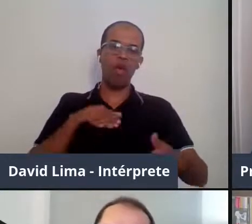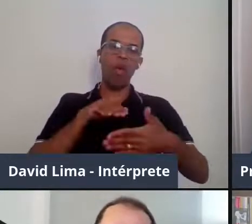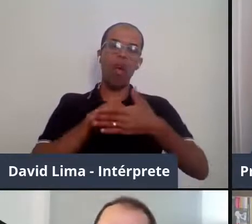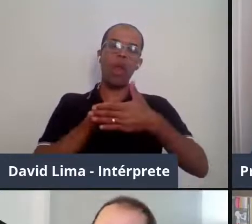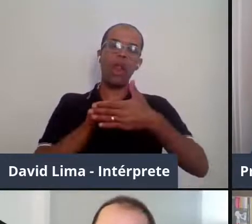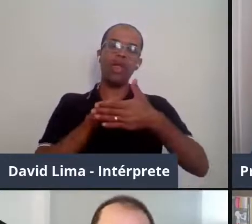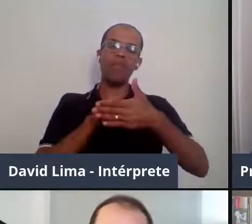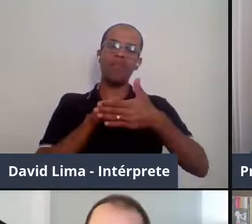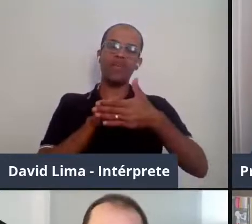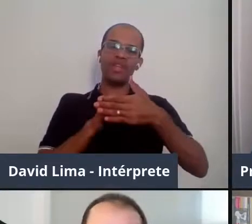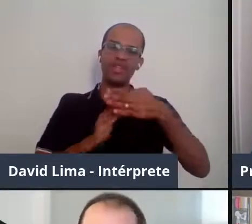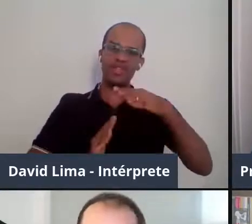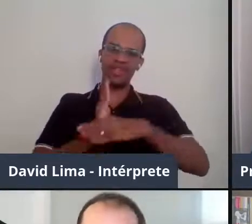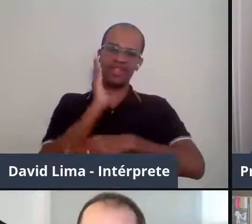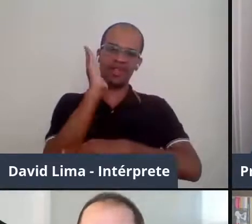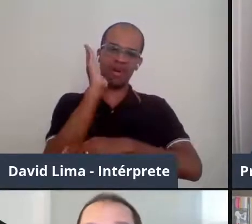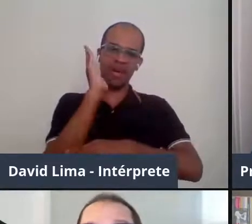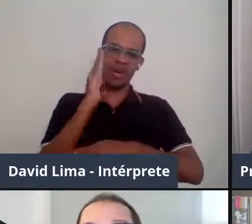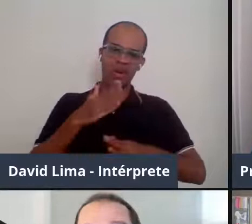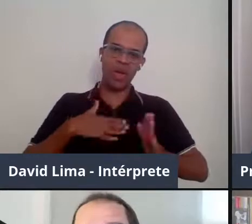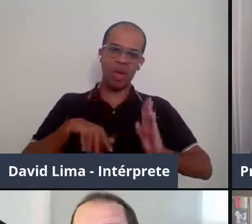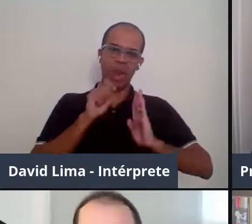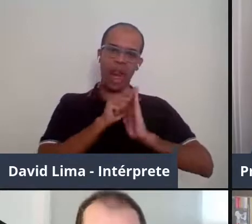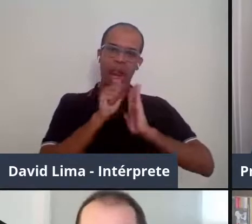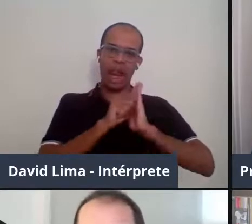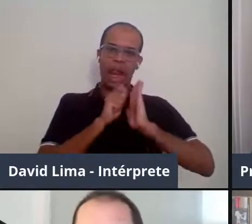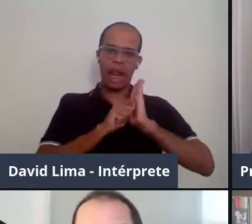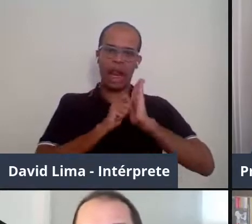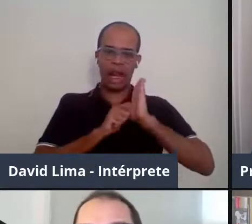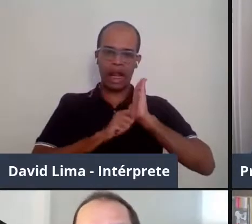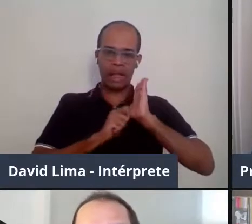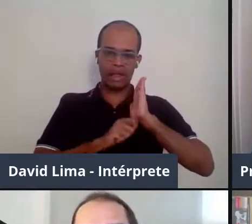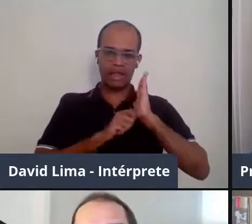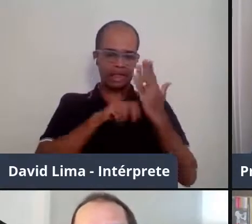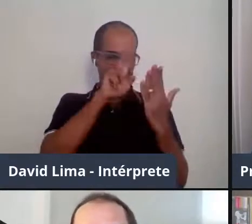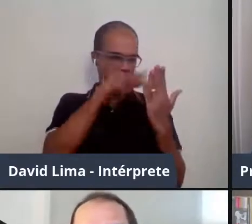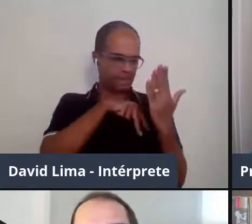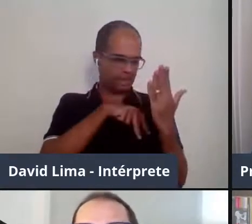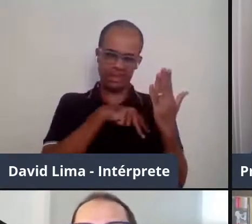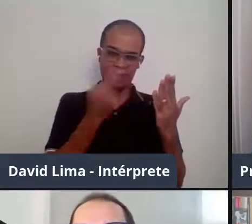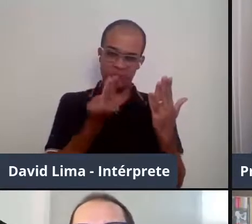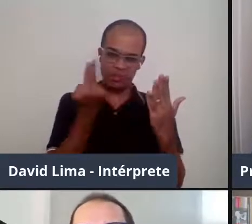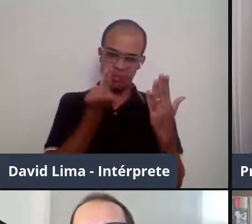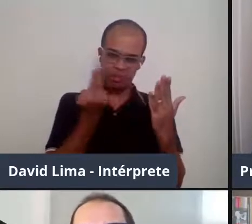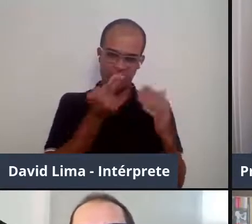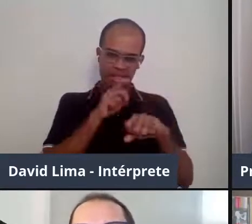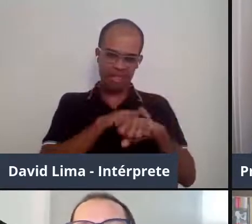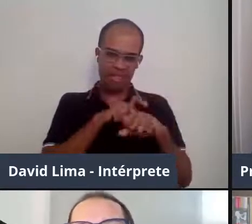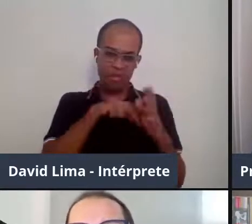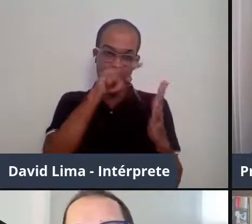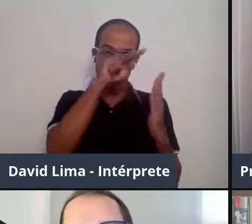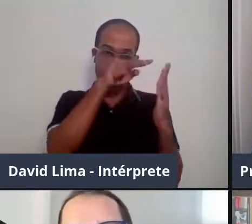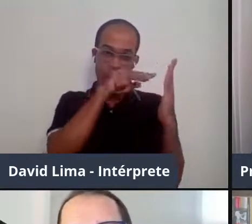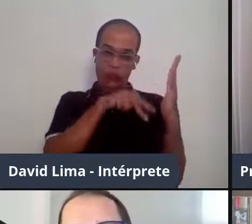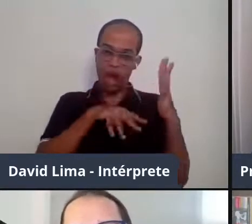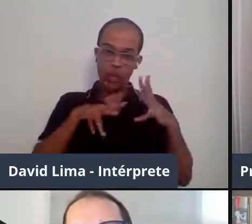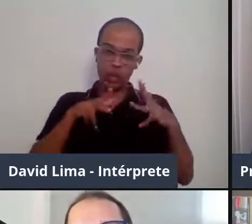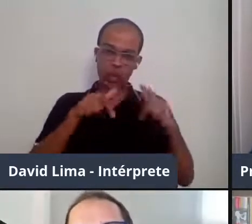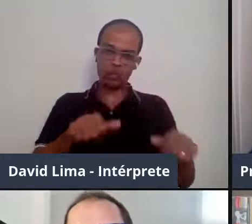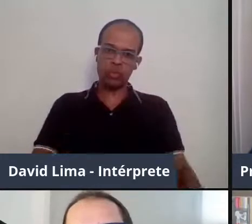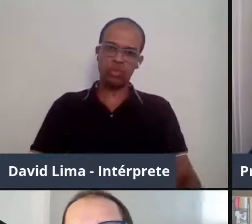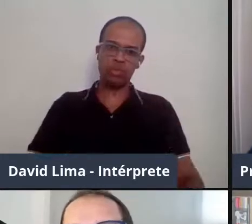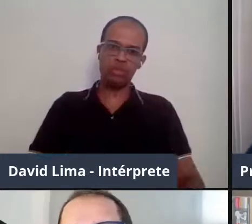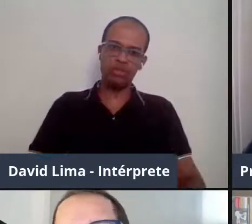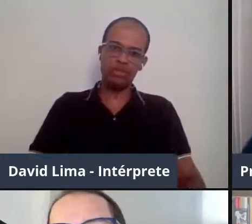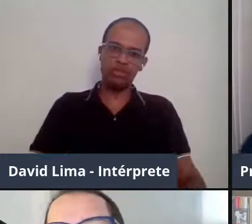um paper de umas 10 páginas. Que evidentemente não dá para ler, mas de qualquer maneira, como eu ia Fique fazer esse bem à